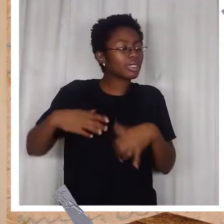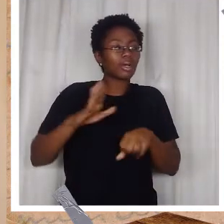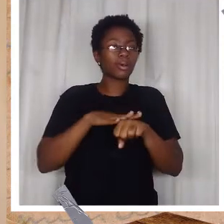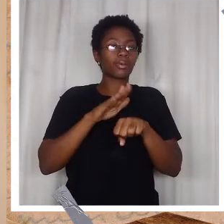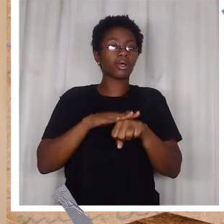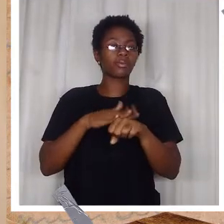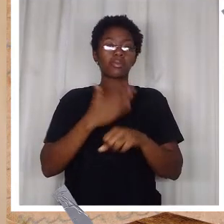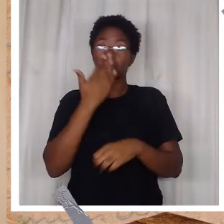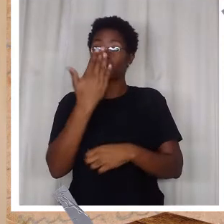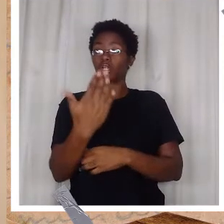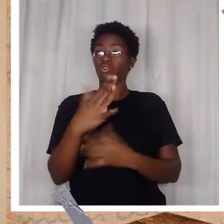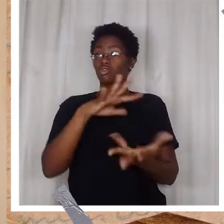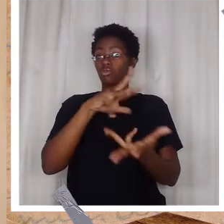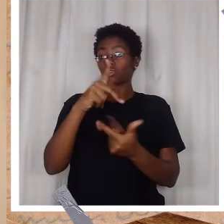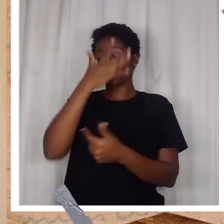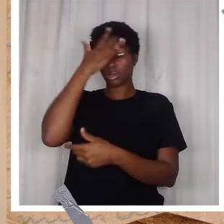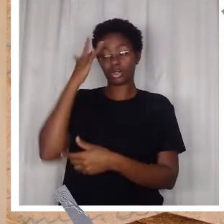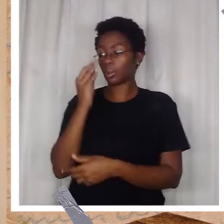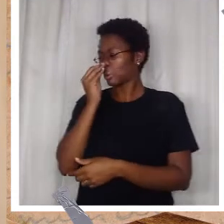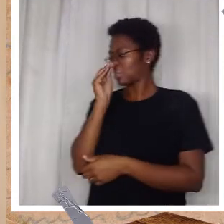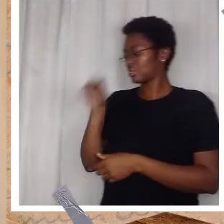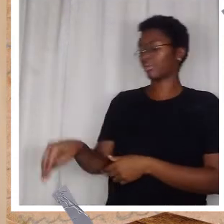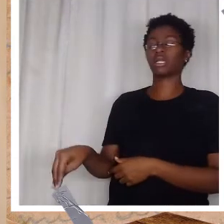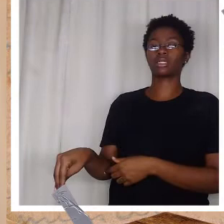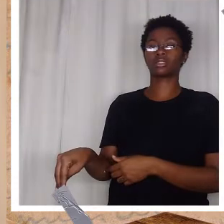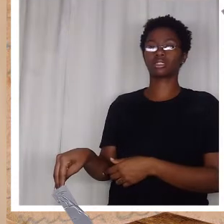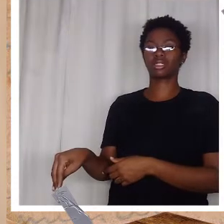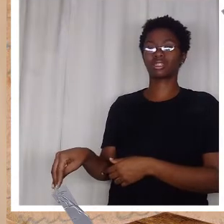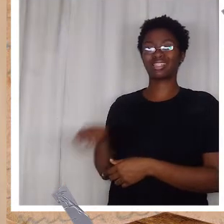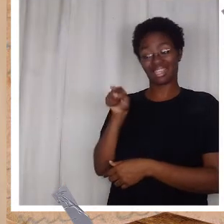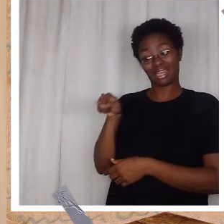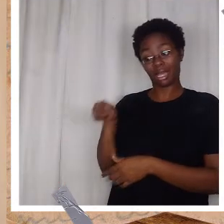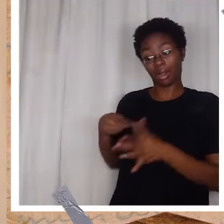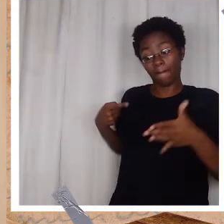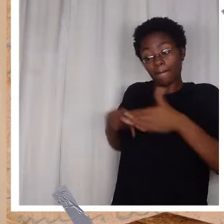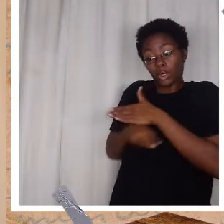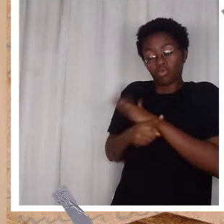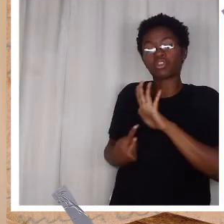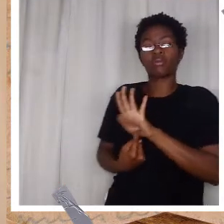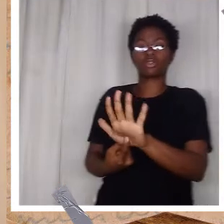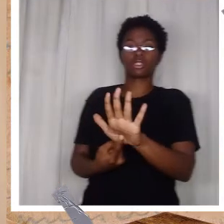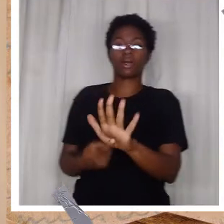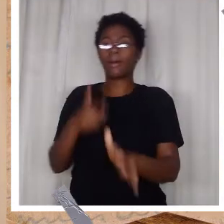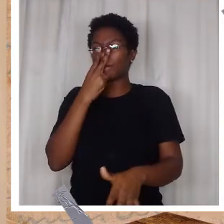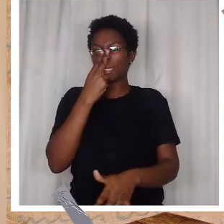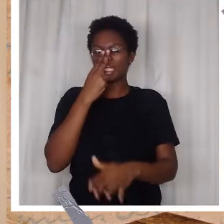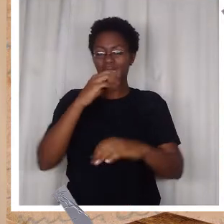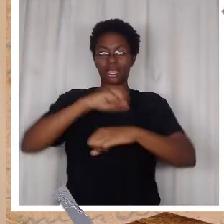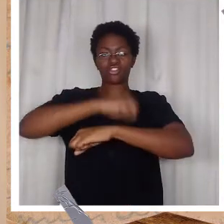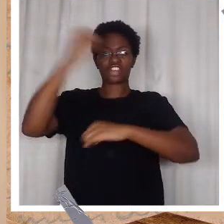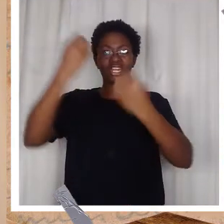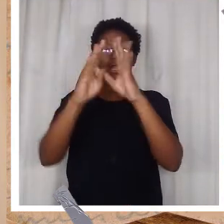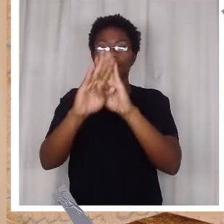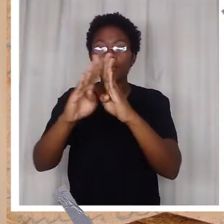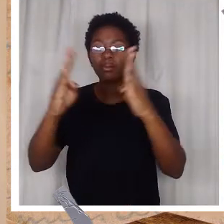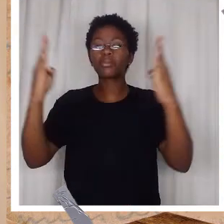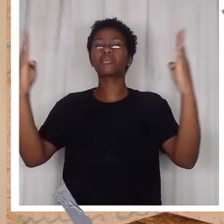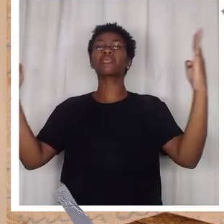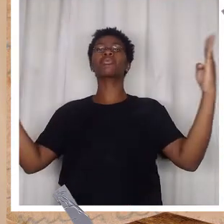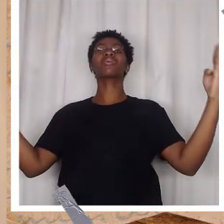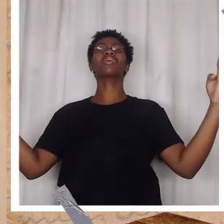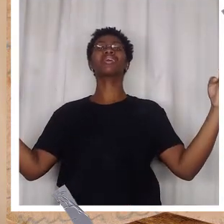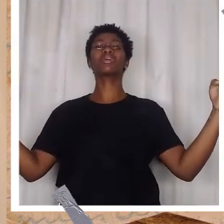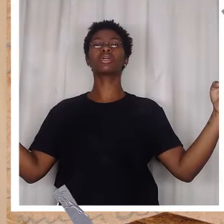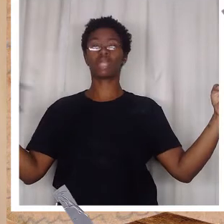pessoas não querem ver na profundidade que ela revelava. Então, como ela dizia, ela abria a janela para que muitos, mesmo fechando seu nariz,